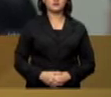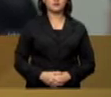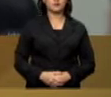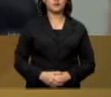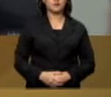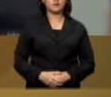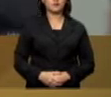poder aos olhos de